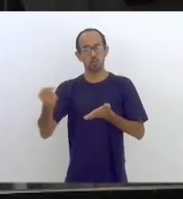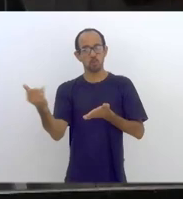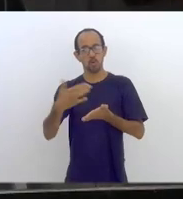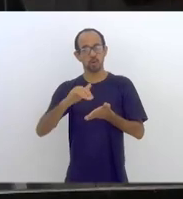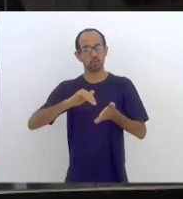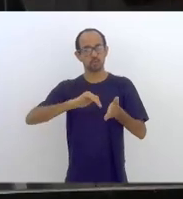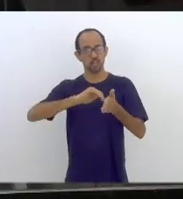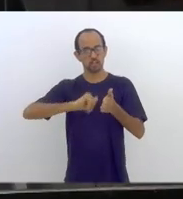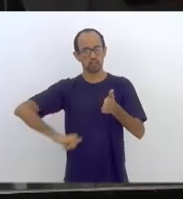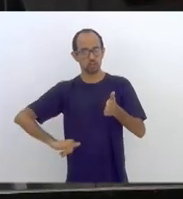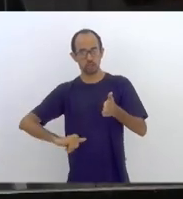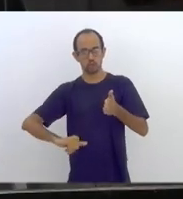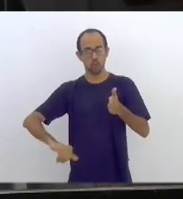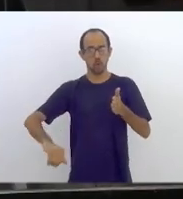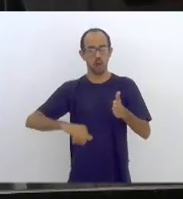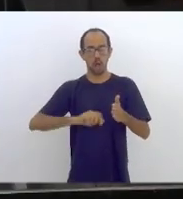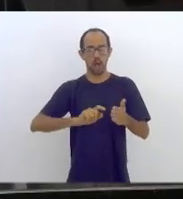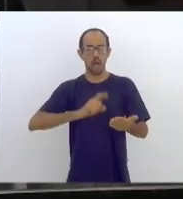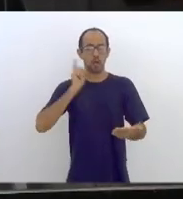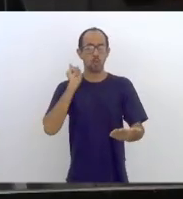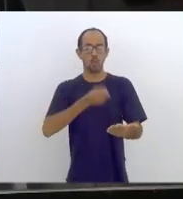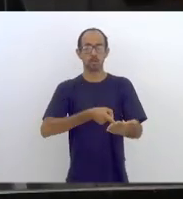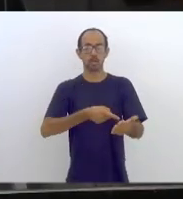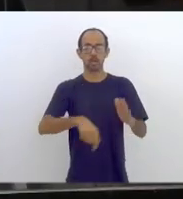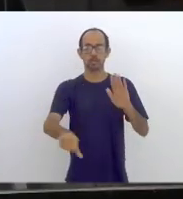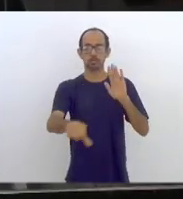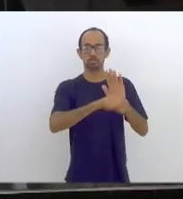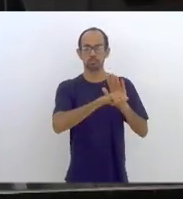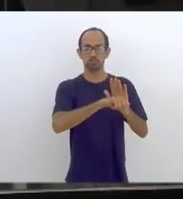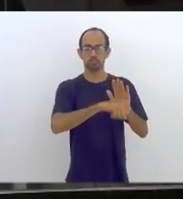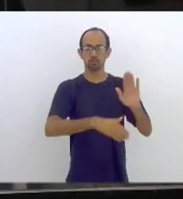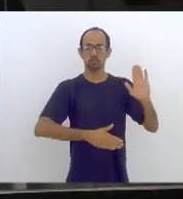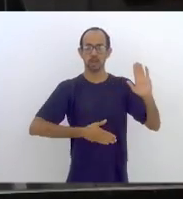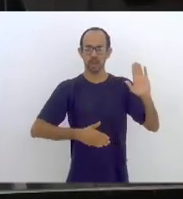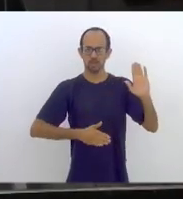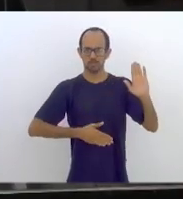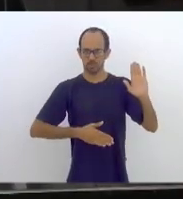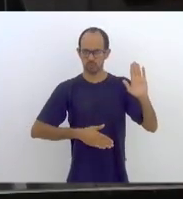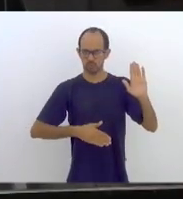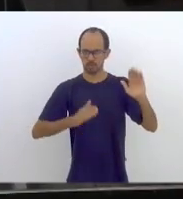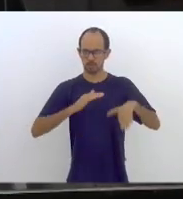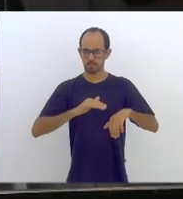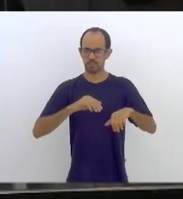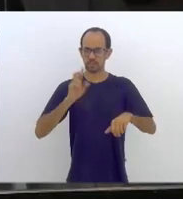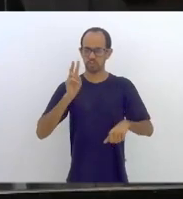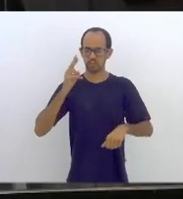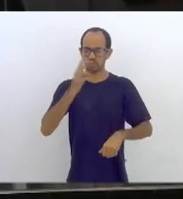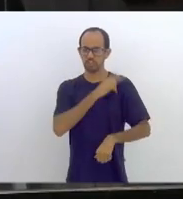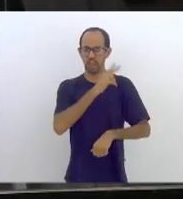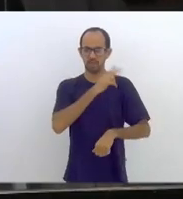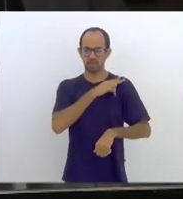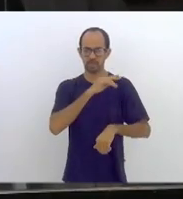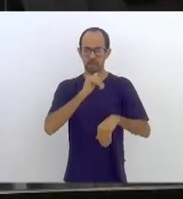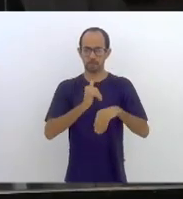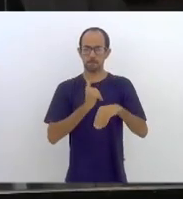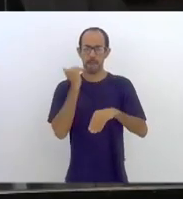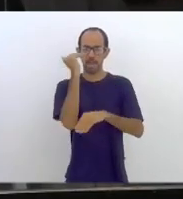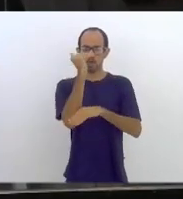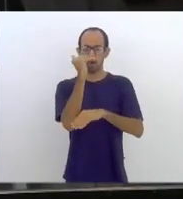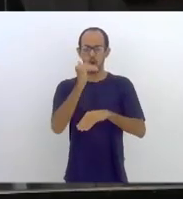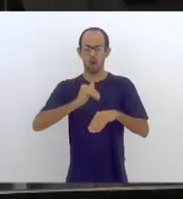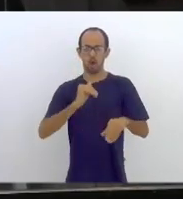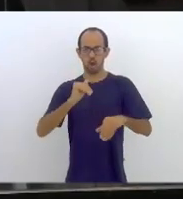de um criminoso chefe da maior organização criminosa que assaltou o